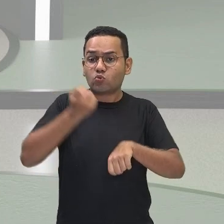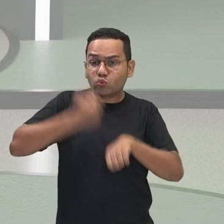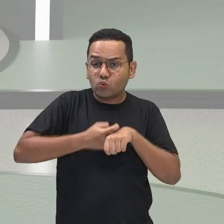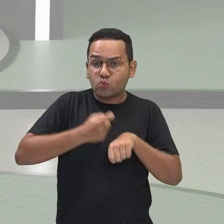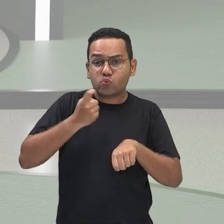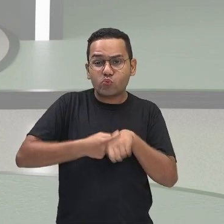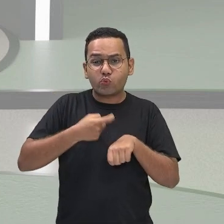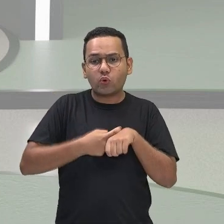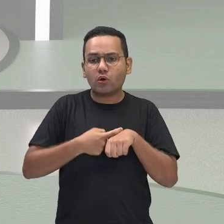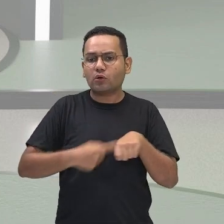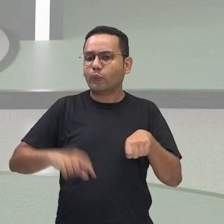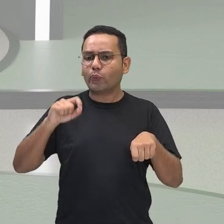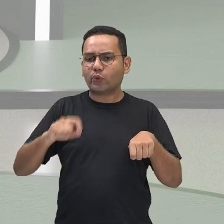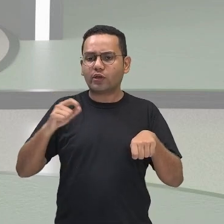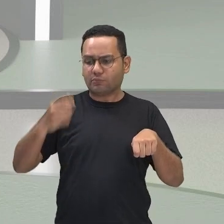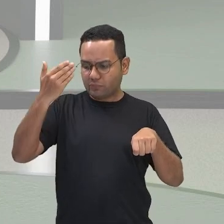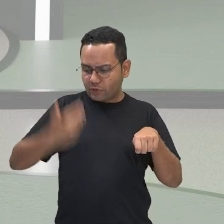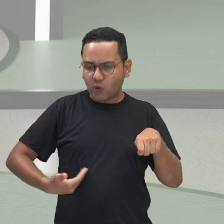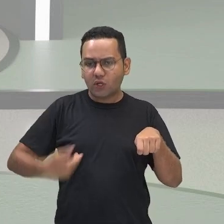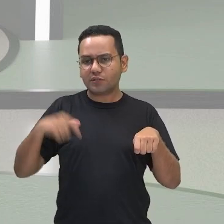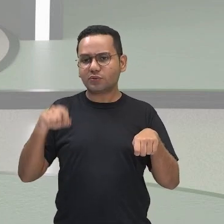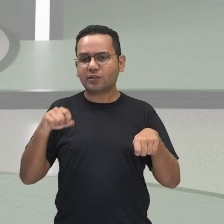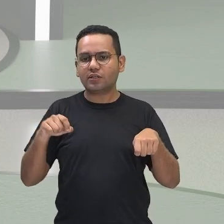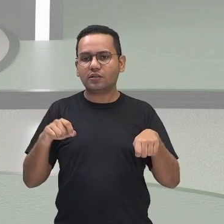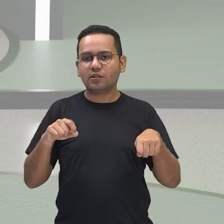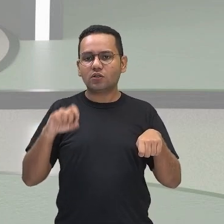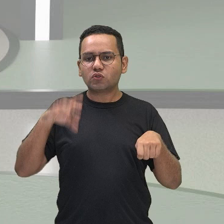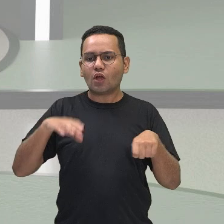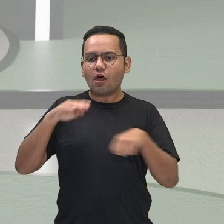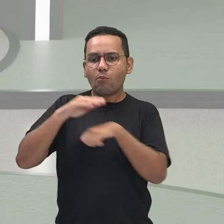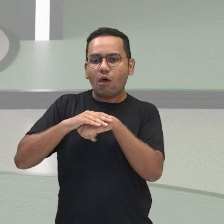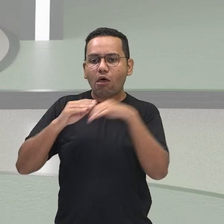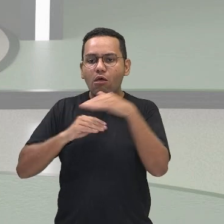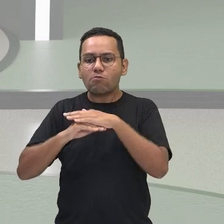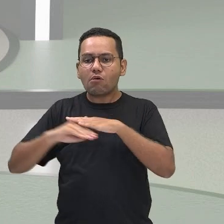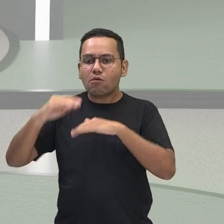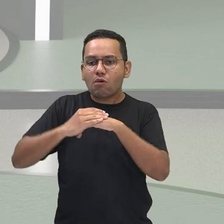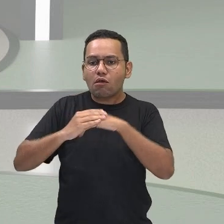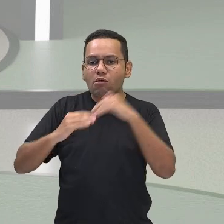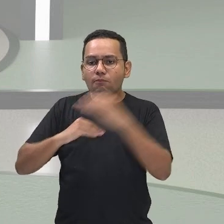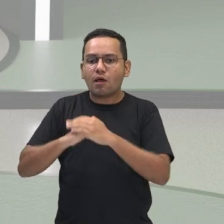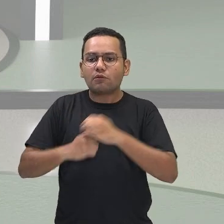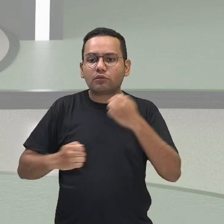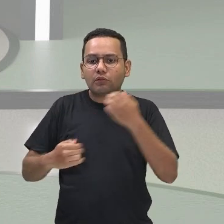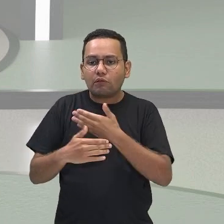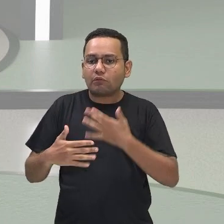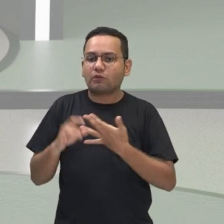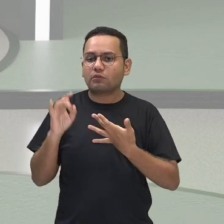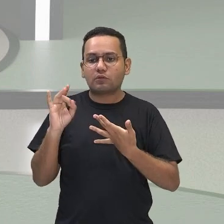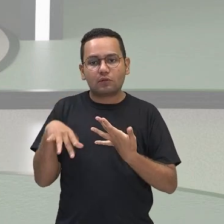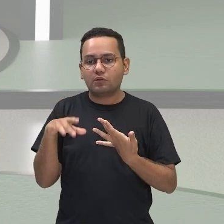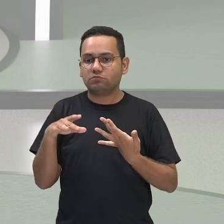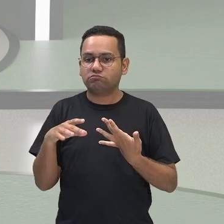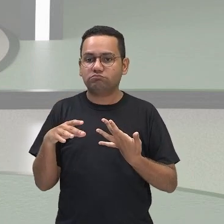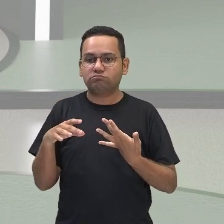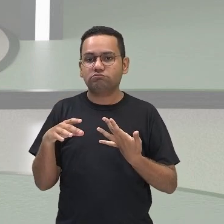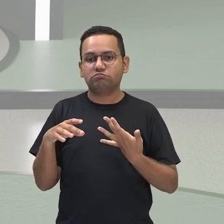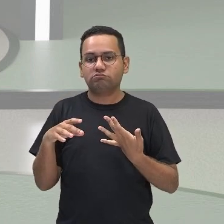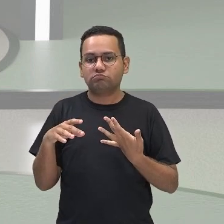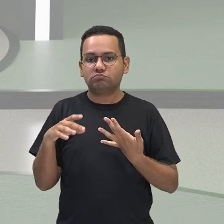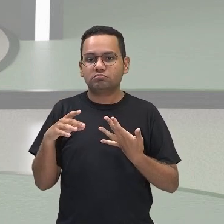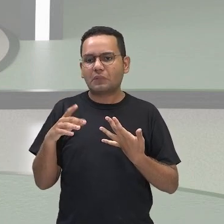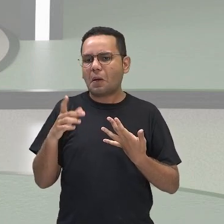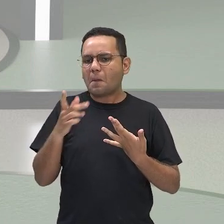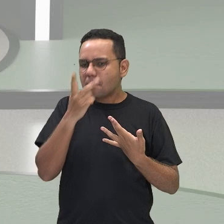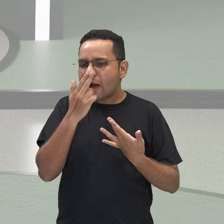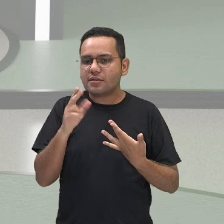nós seríamos apenas um aglomerado de tecidos, né, próximos ali de uma